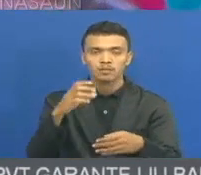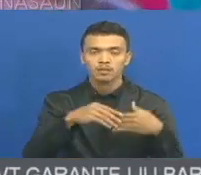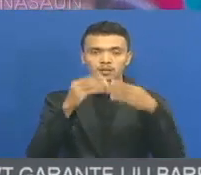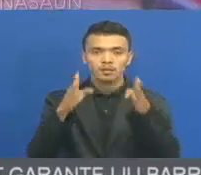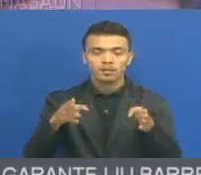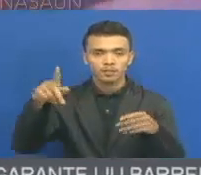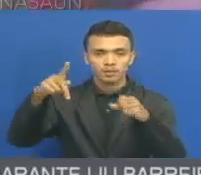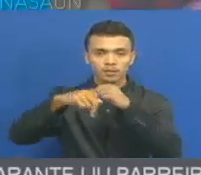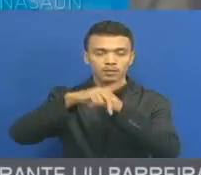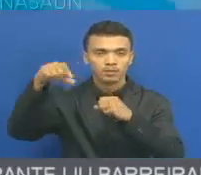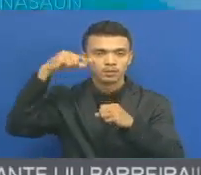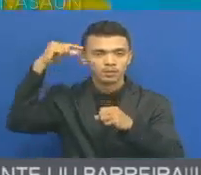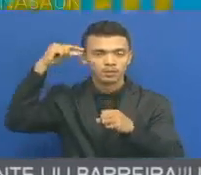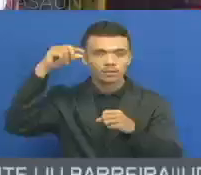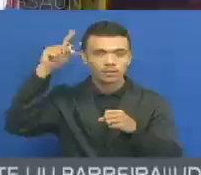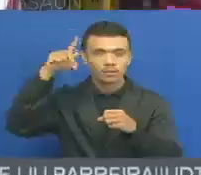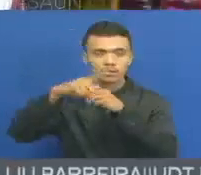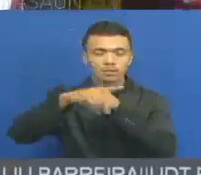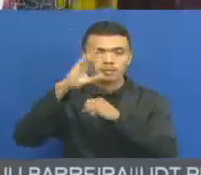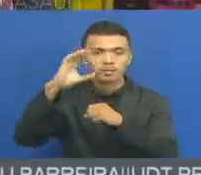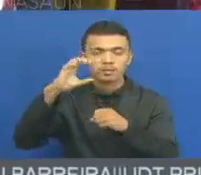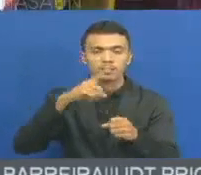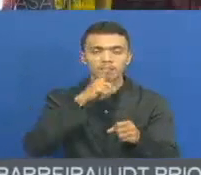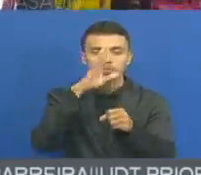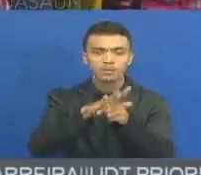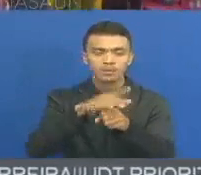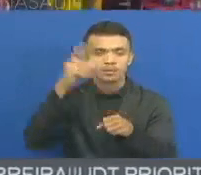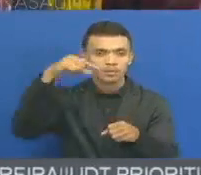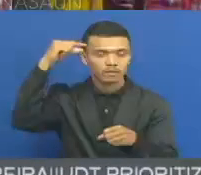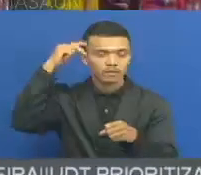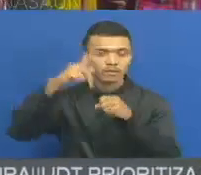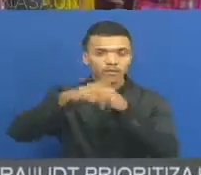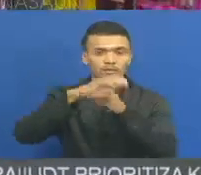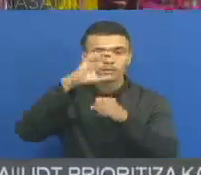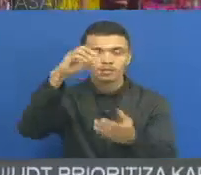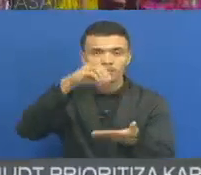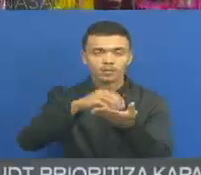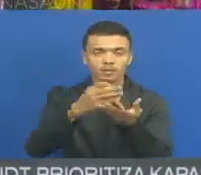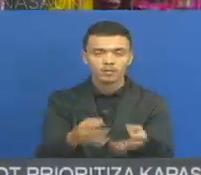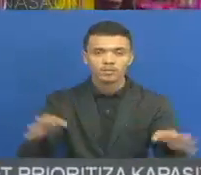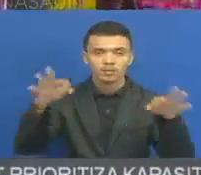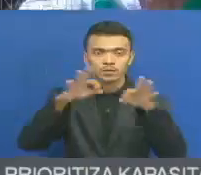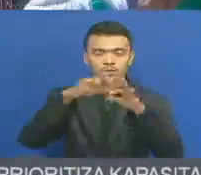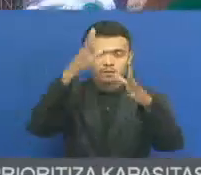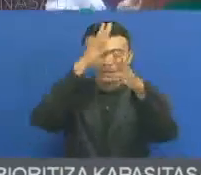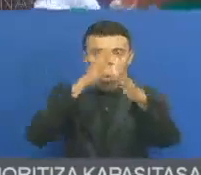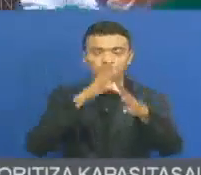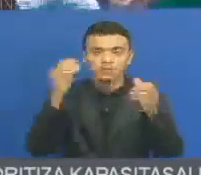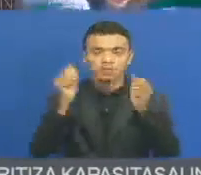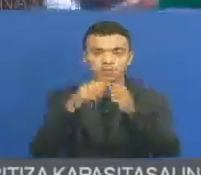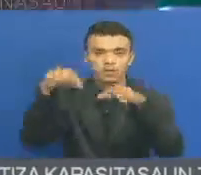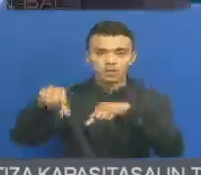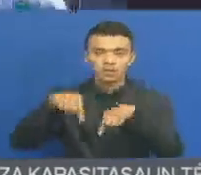Líder partido CNRT promete tan, governação CNRT mos se tal prioridade ba pensão idoso no ema ho